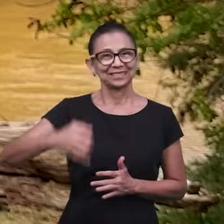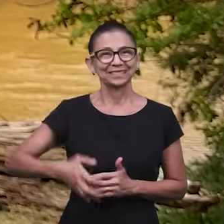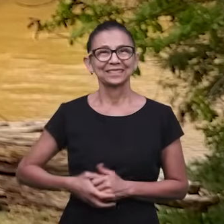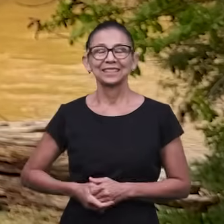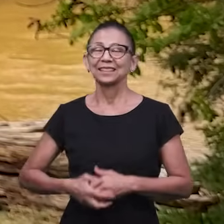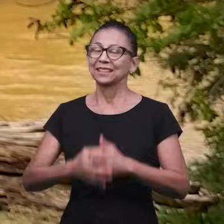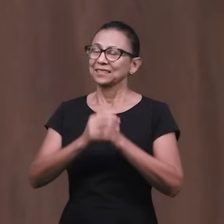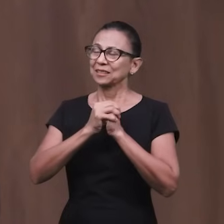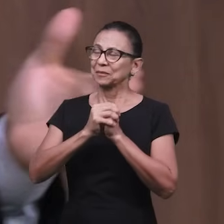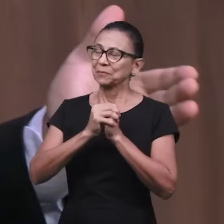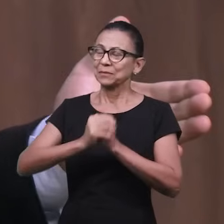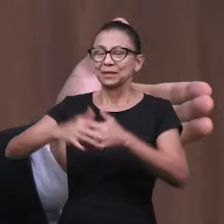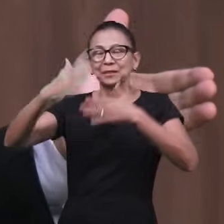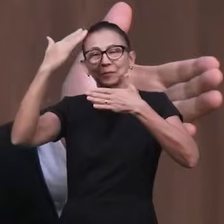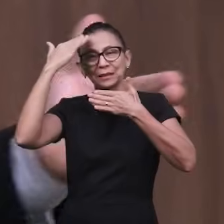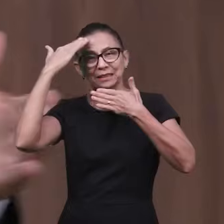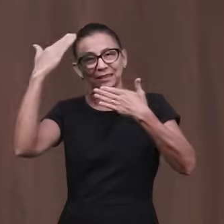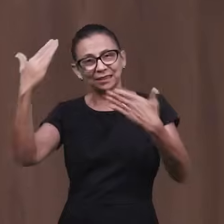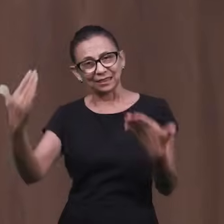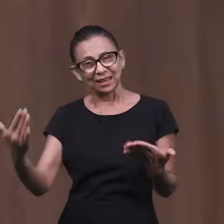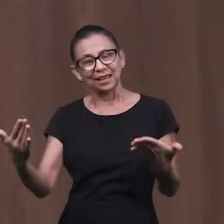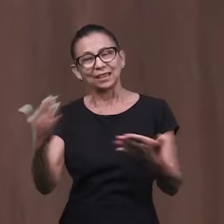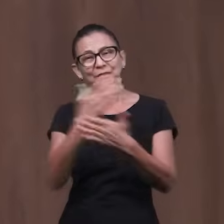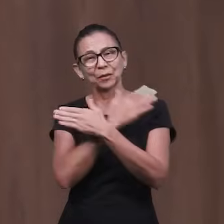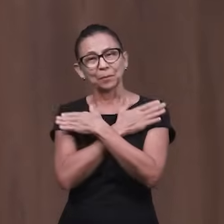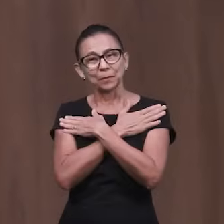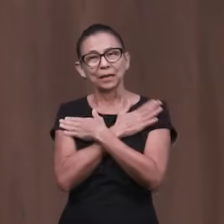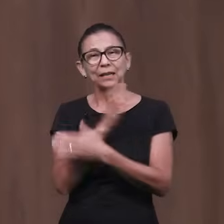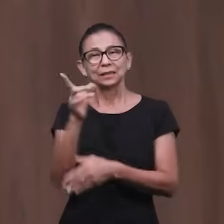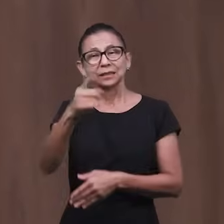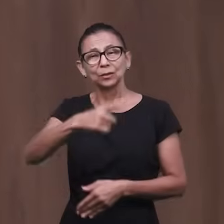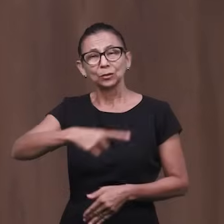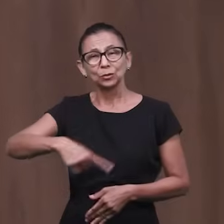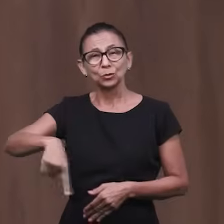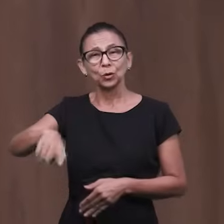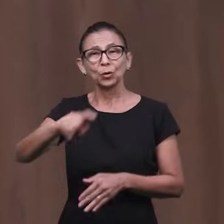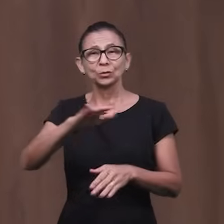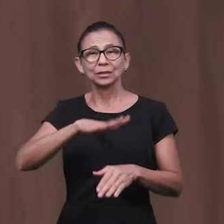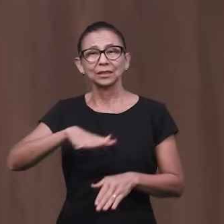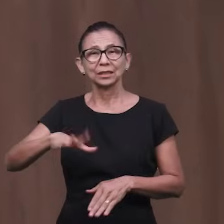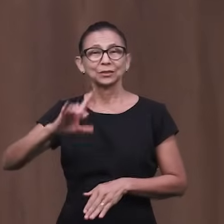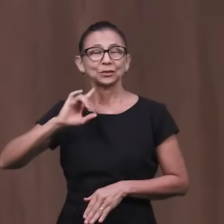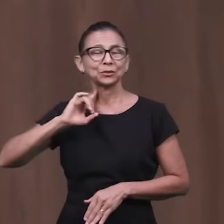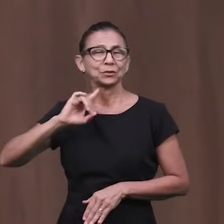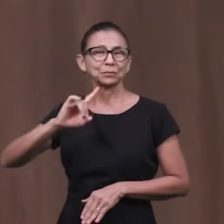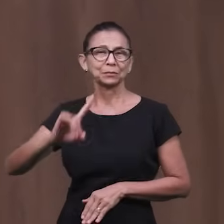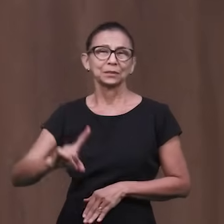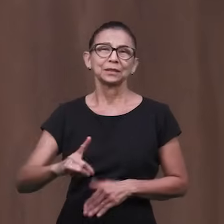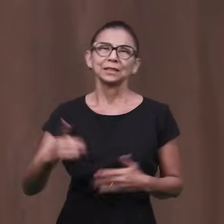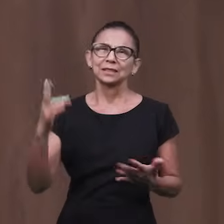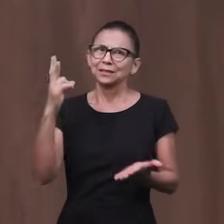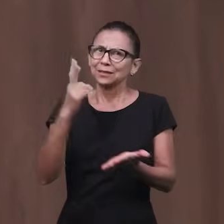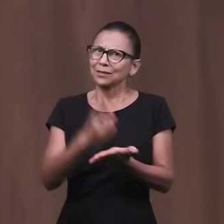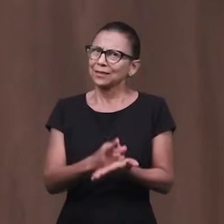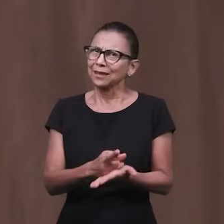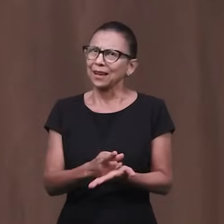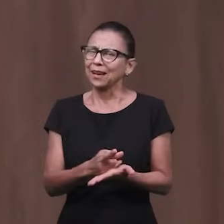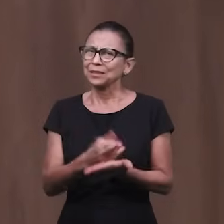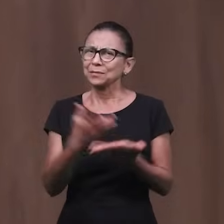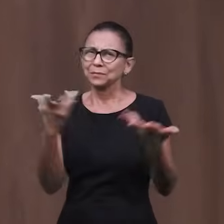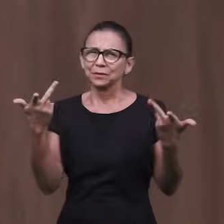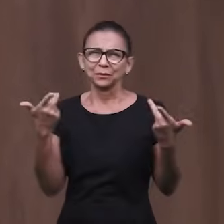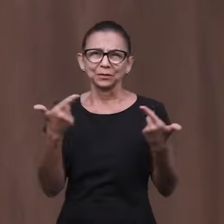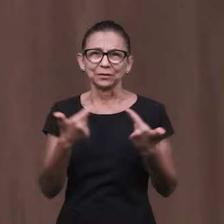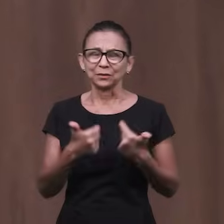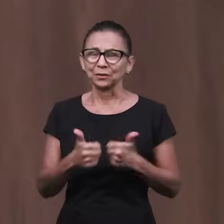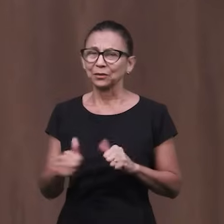Jorge Pessoa. Amém, obrigado, um abraço aos irmãos de Minas Gerais, que maravilha, né? Tão bom ver os frutos aí do evento Trombetas e Festas.